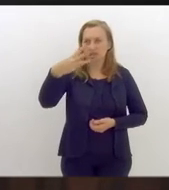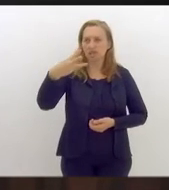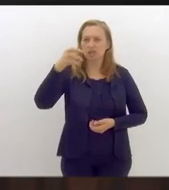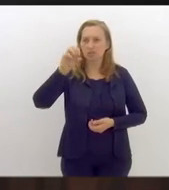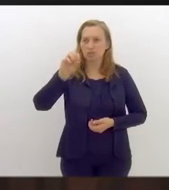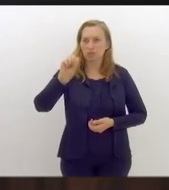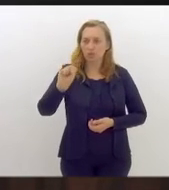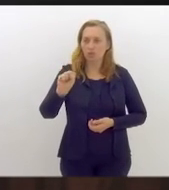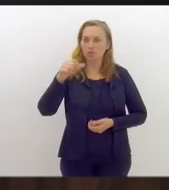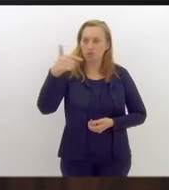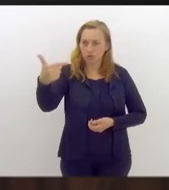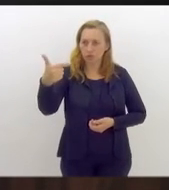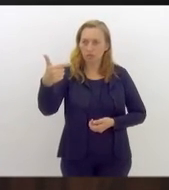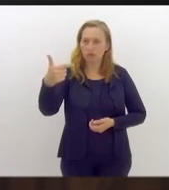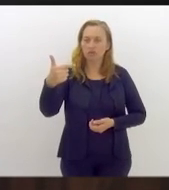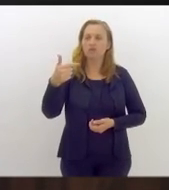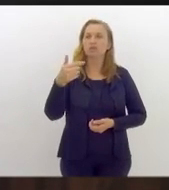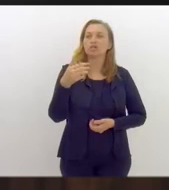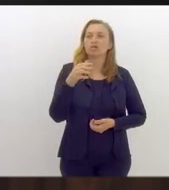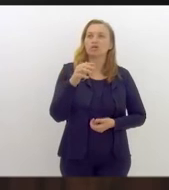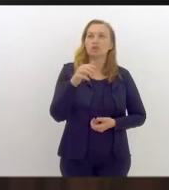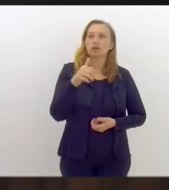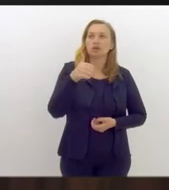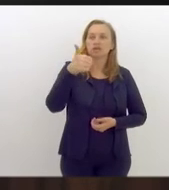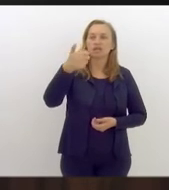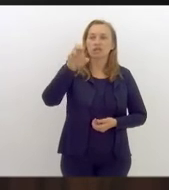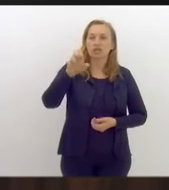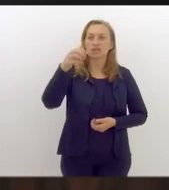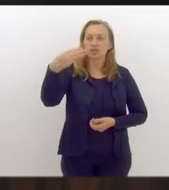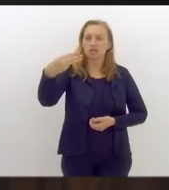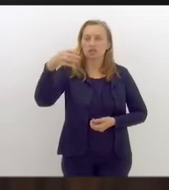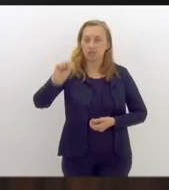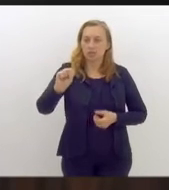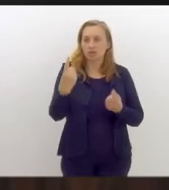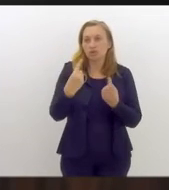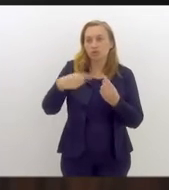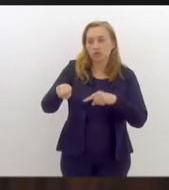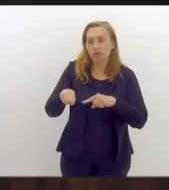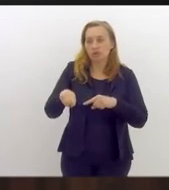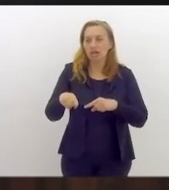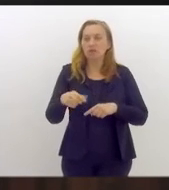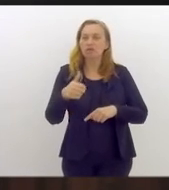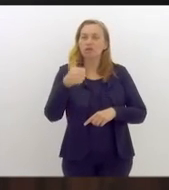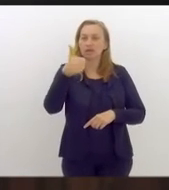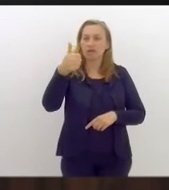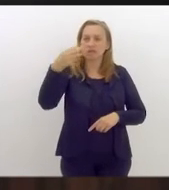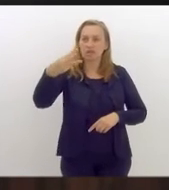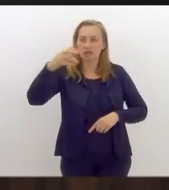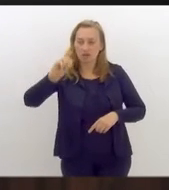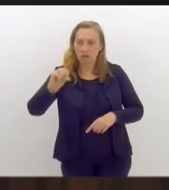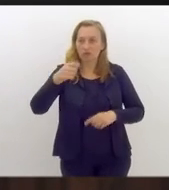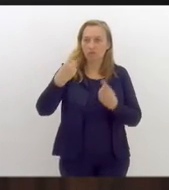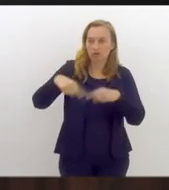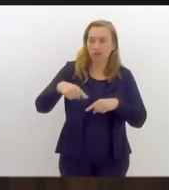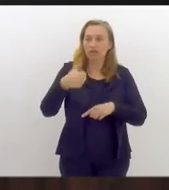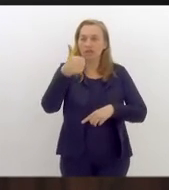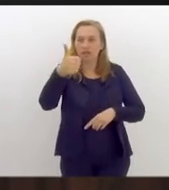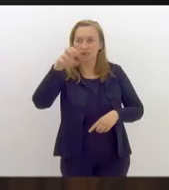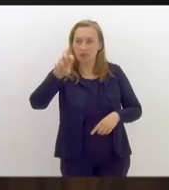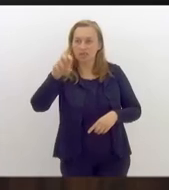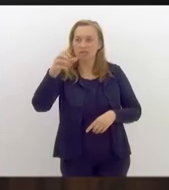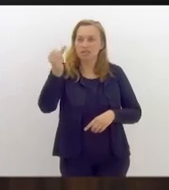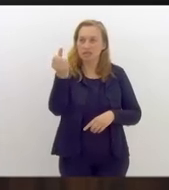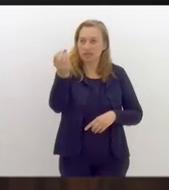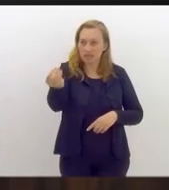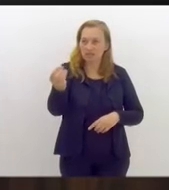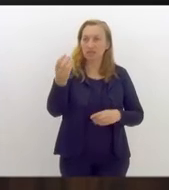1382, abstenção. 1538, contrário. 1539, contrário. 1540, abstenção.